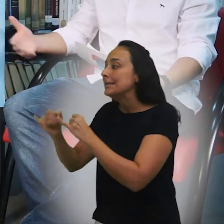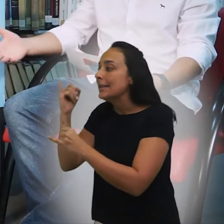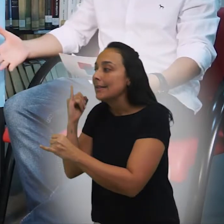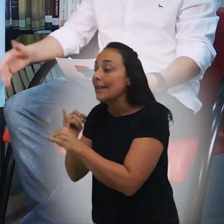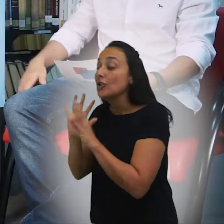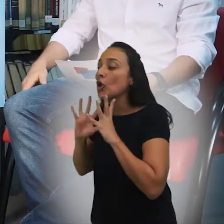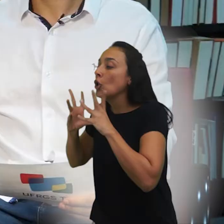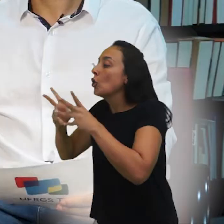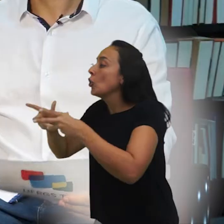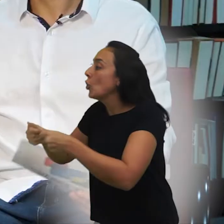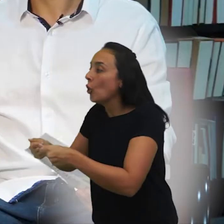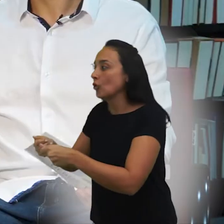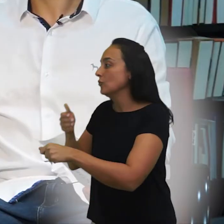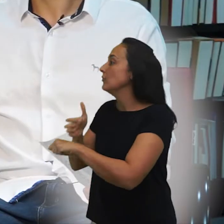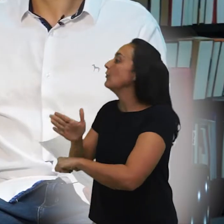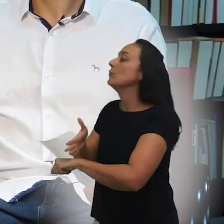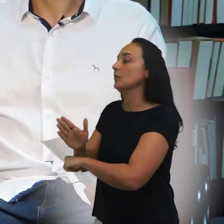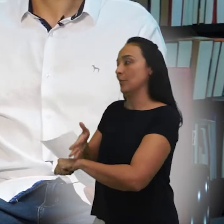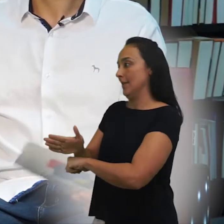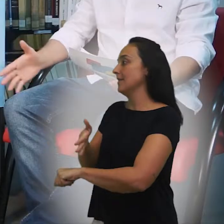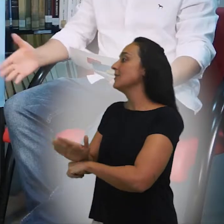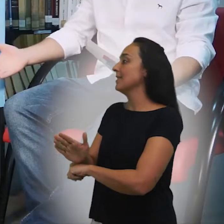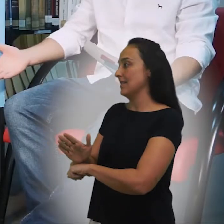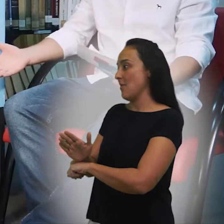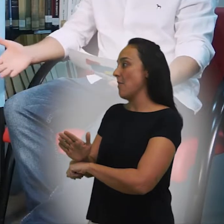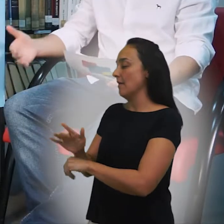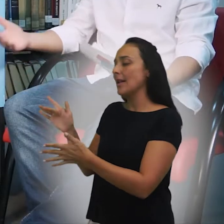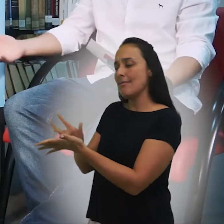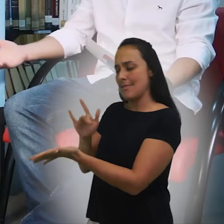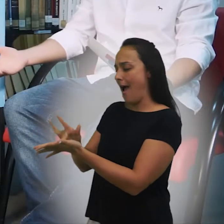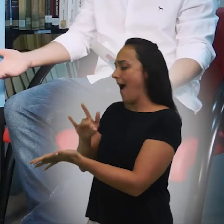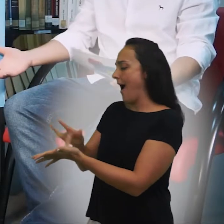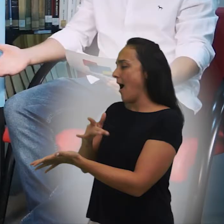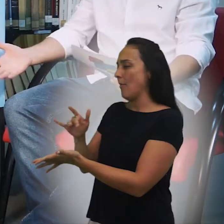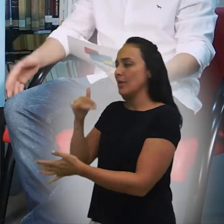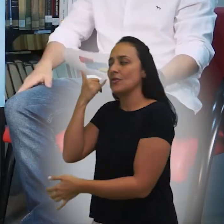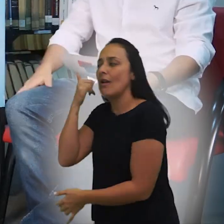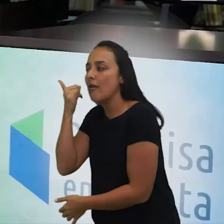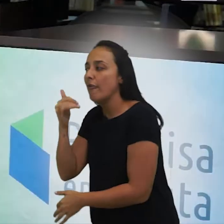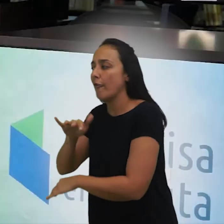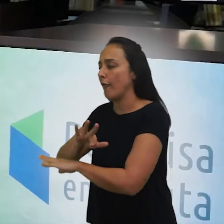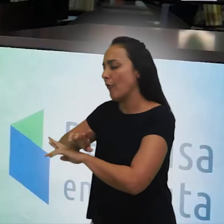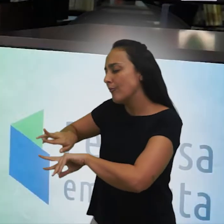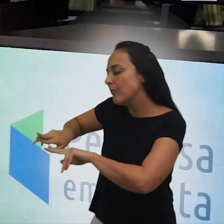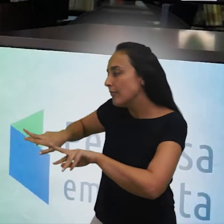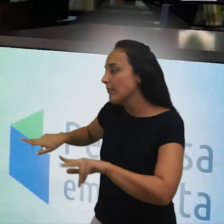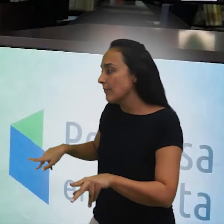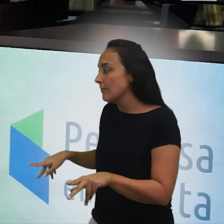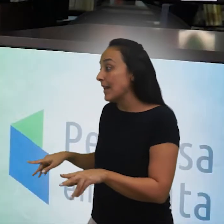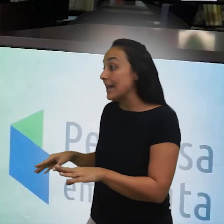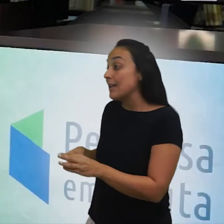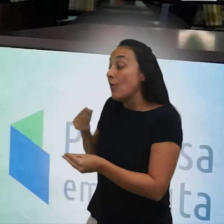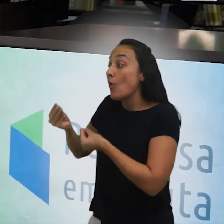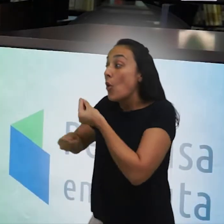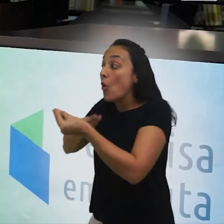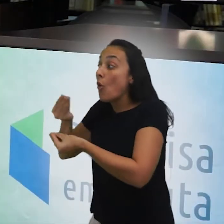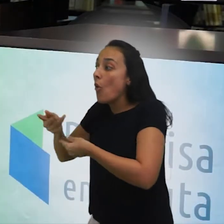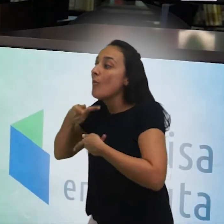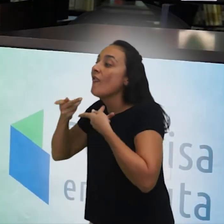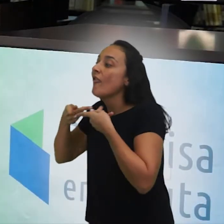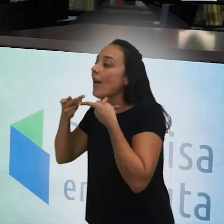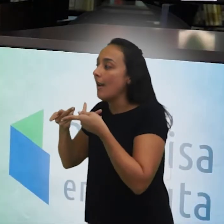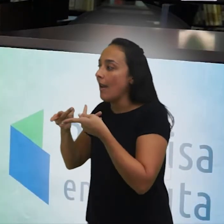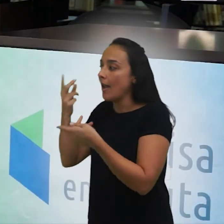smartphones, notebooks. O quanto pode se falar em arte digital, uma cultura digital? não só pode ser, tem que se falar sobre